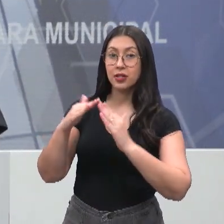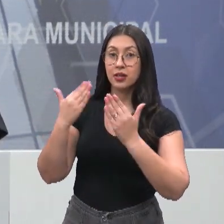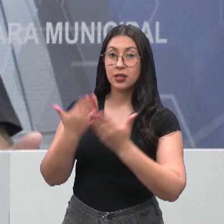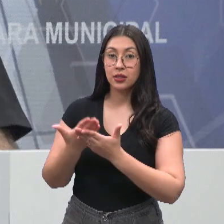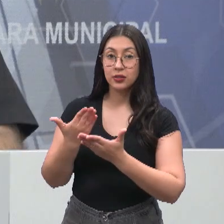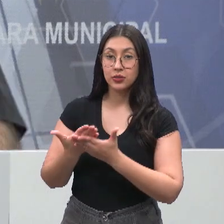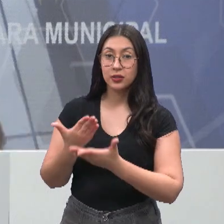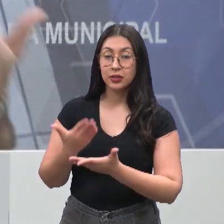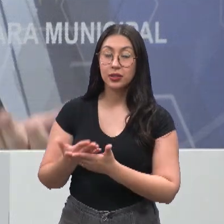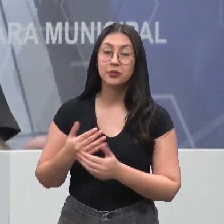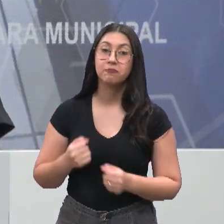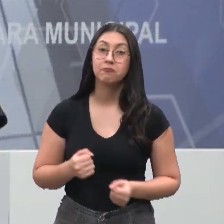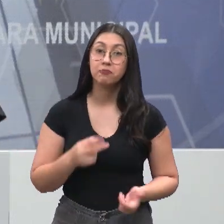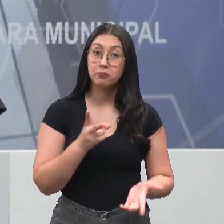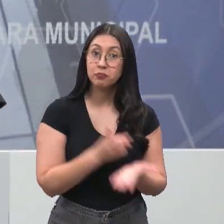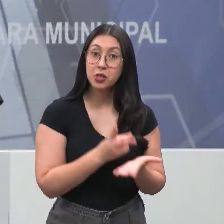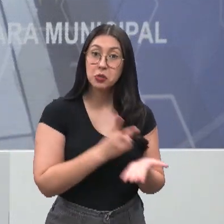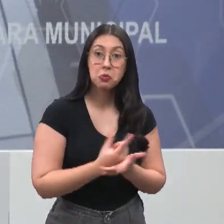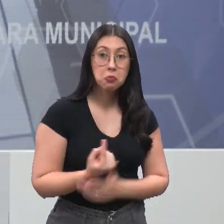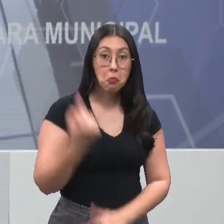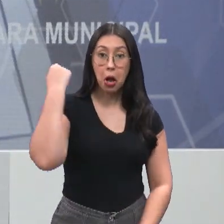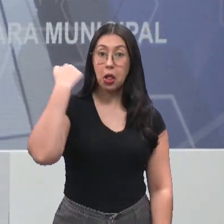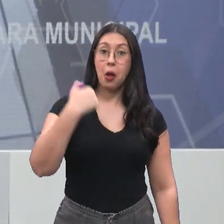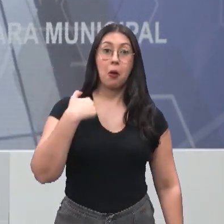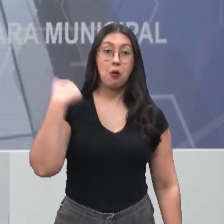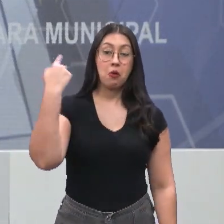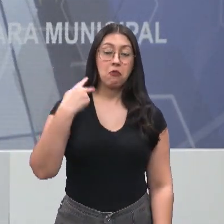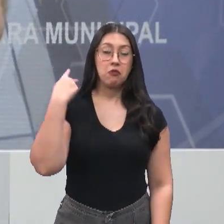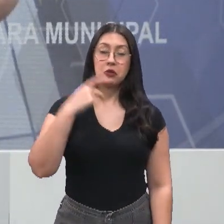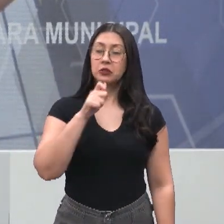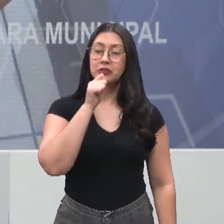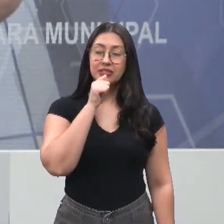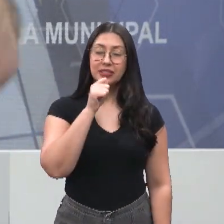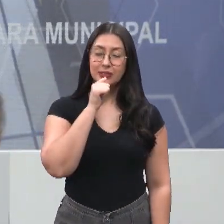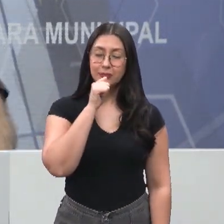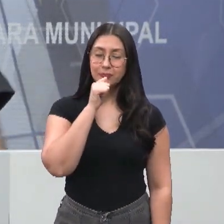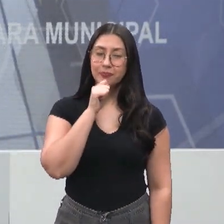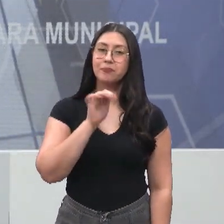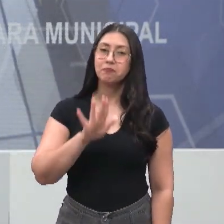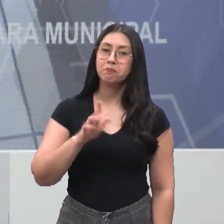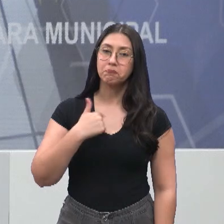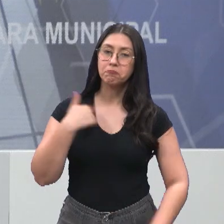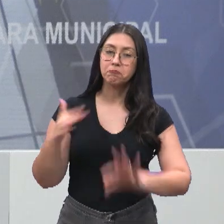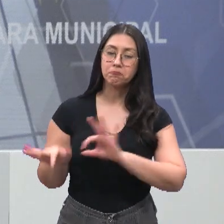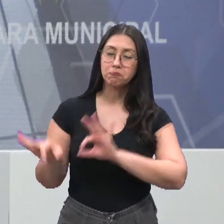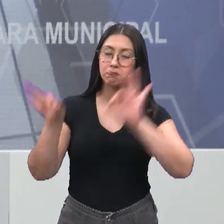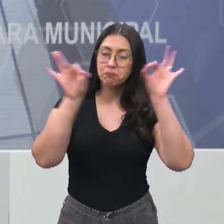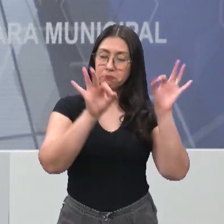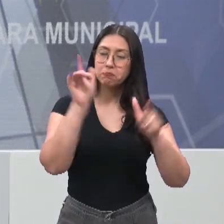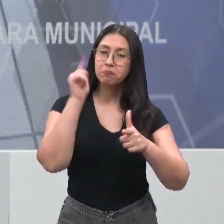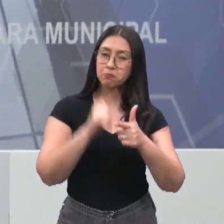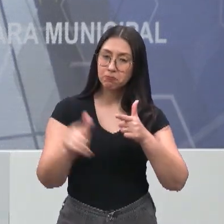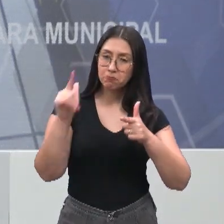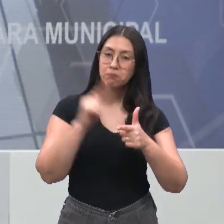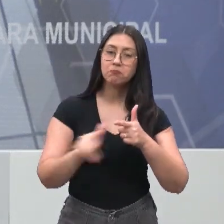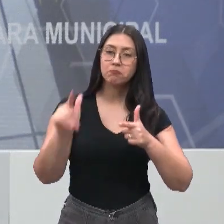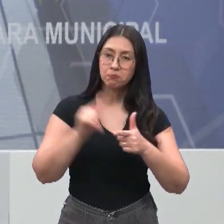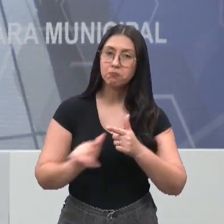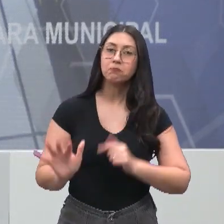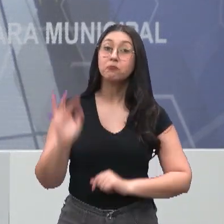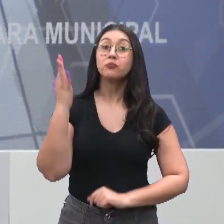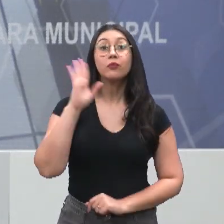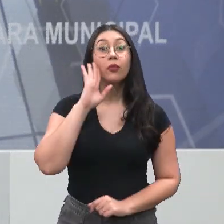Apesar de eu não ser vereador na época, mas também tenho acompanhado muito a dificuldade que eles passaram, principalmente no